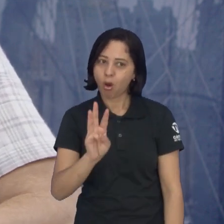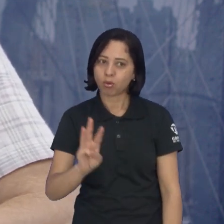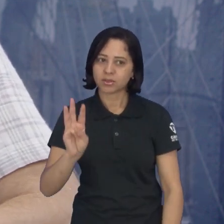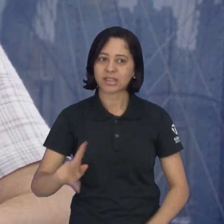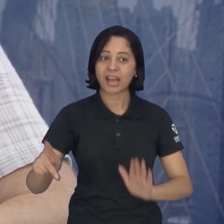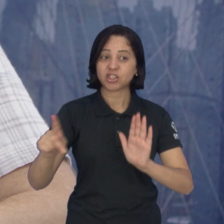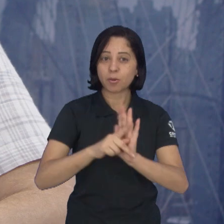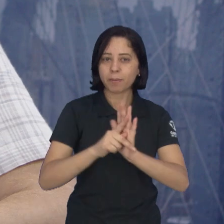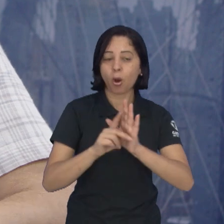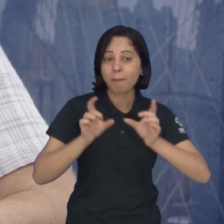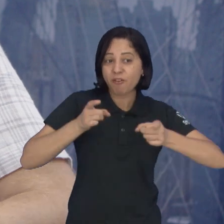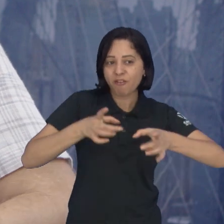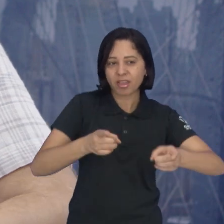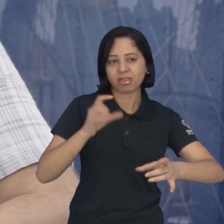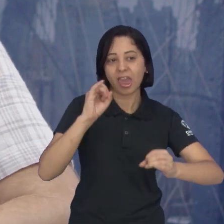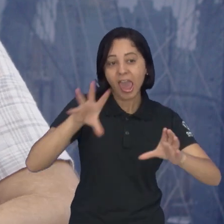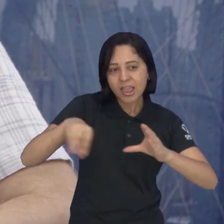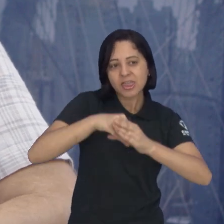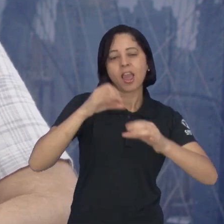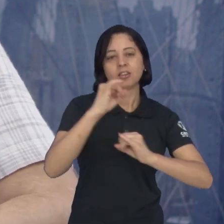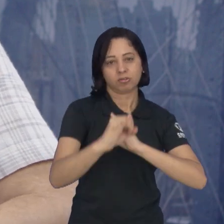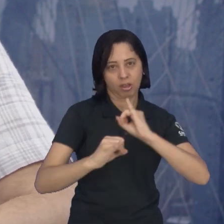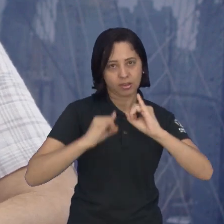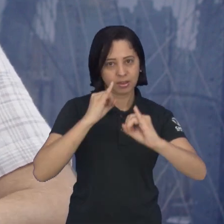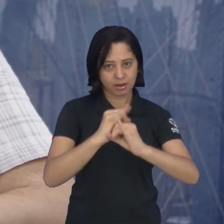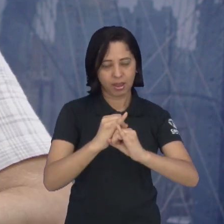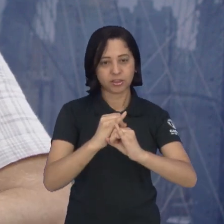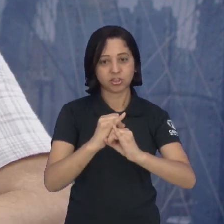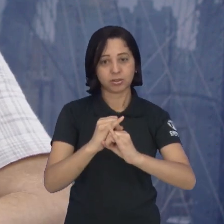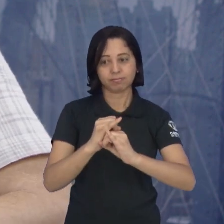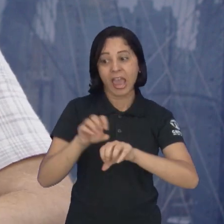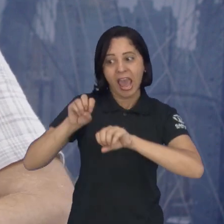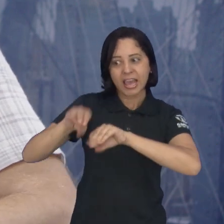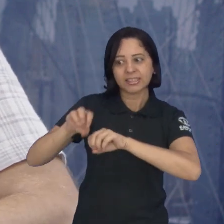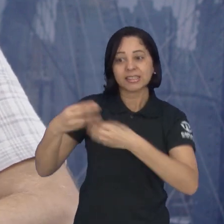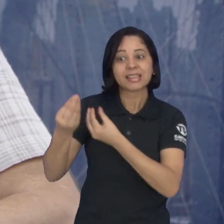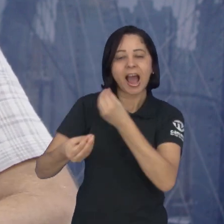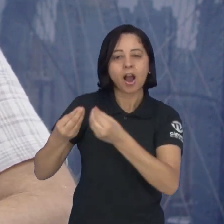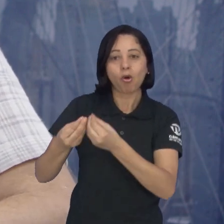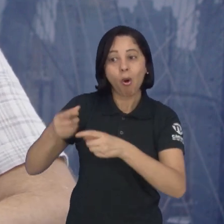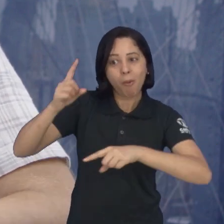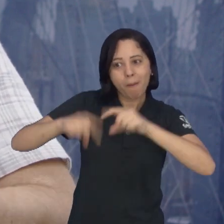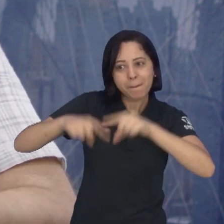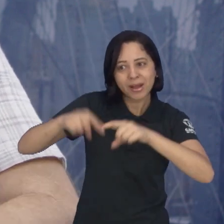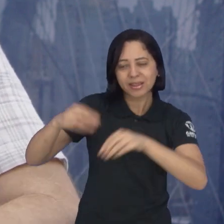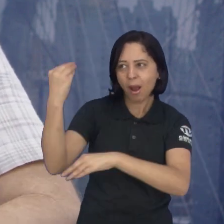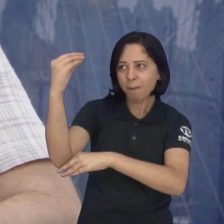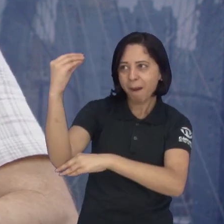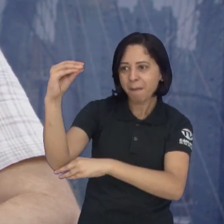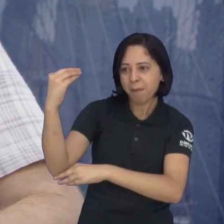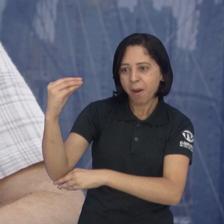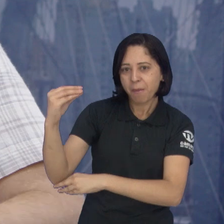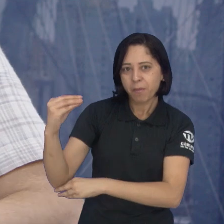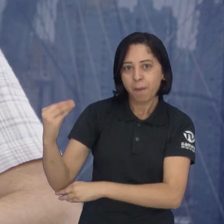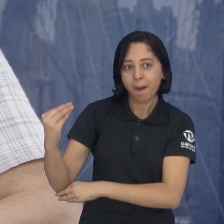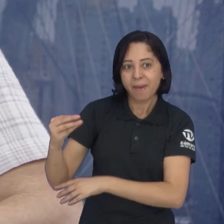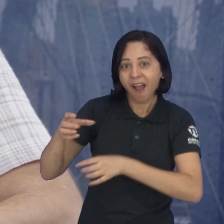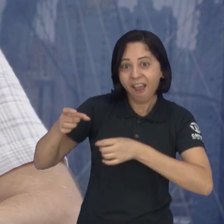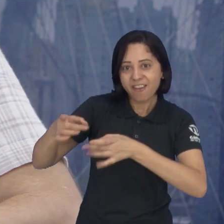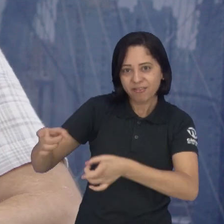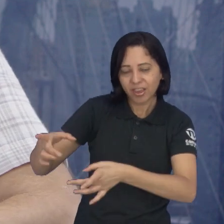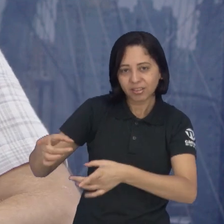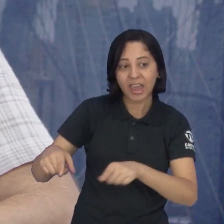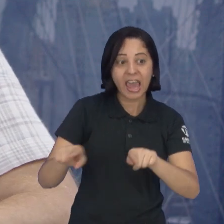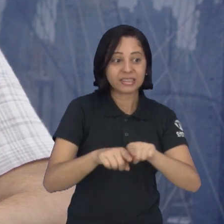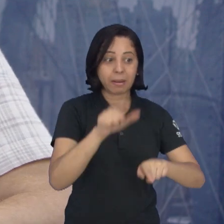né, as pessoas não só a vender seus produtos, né, mas também o consumidor chegar nas páginas da ACI,